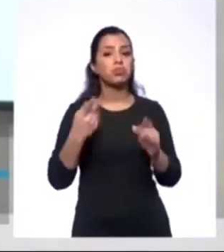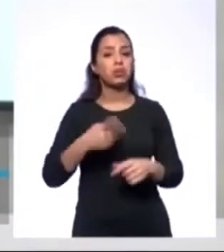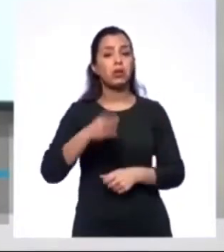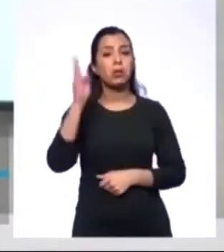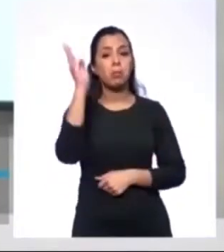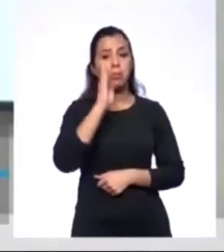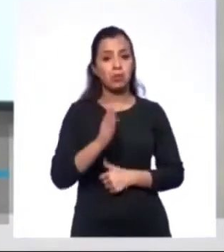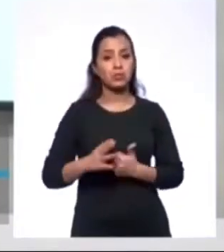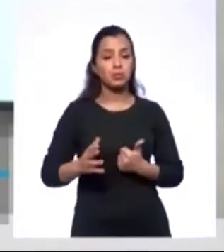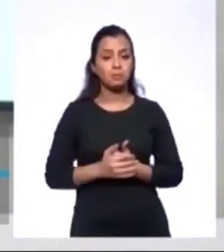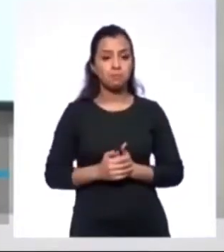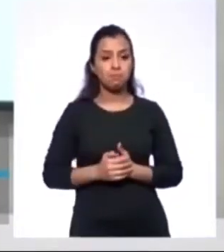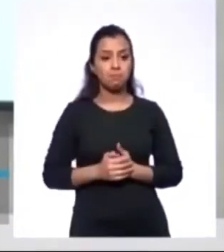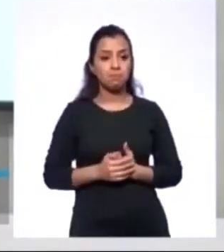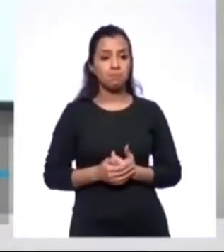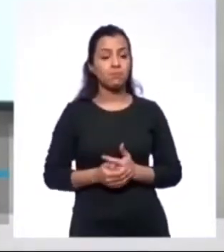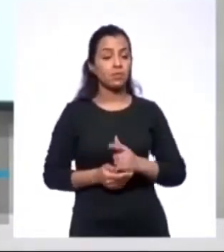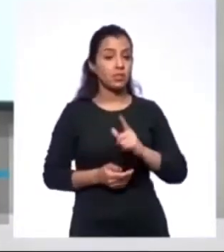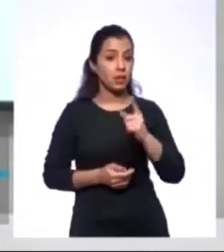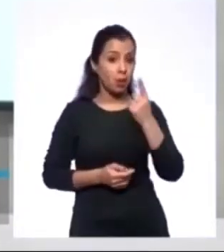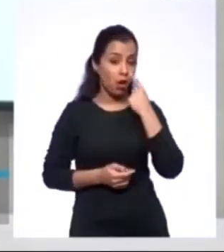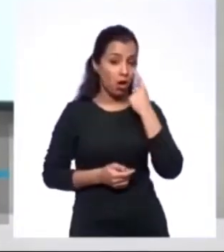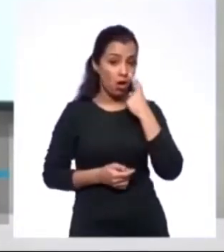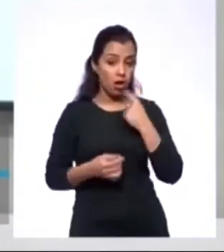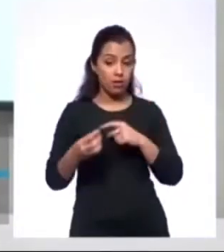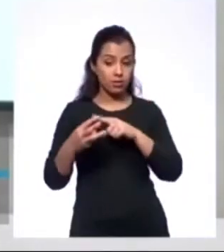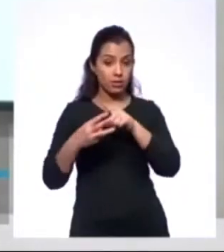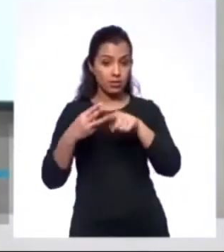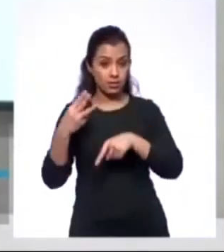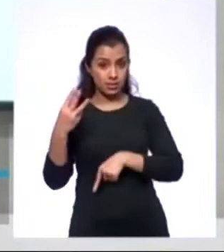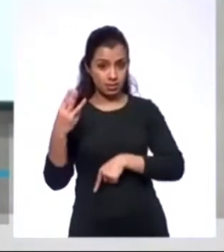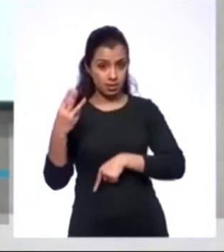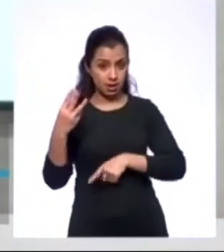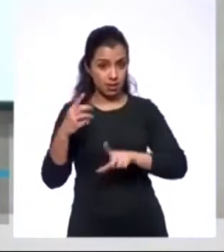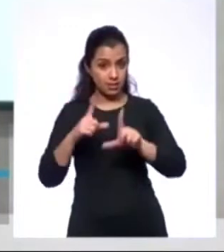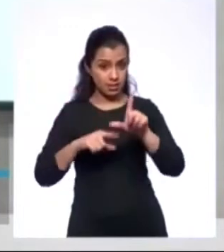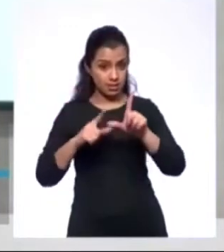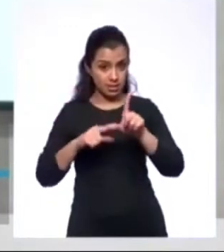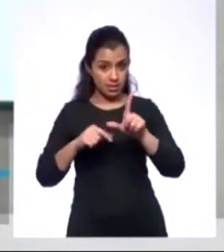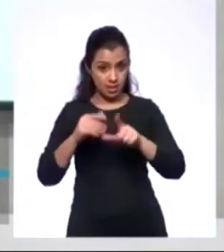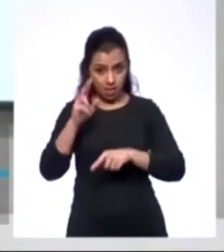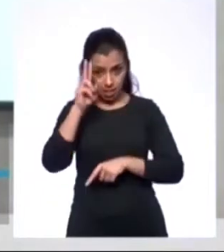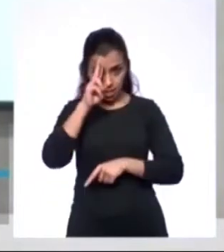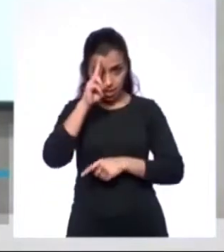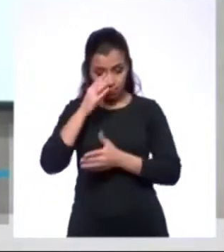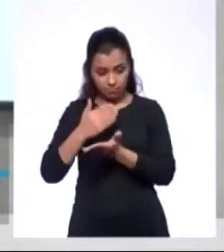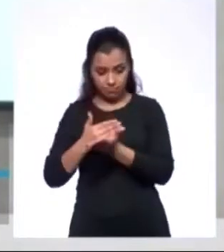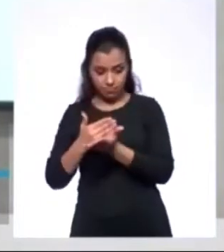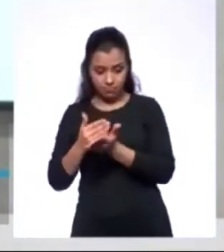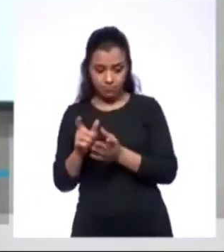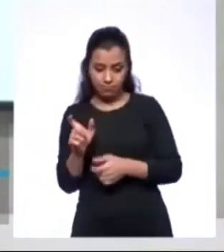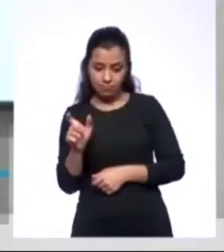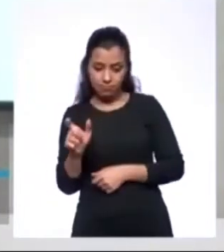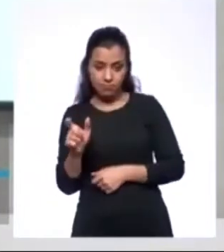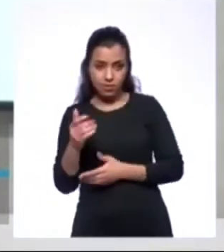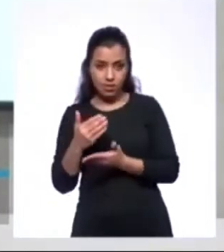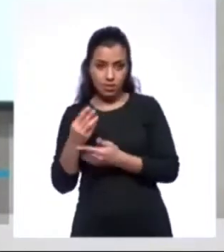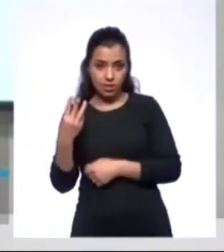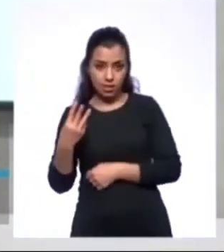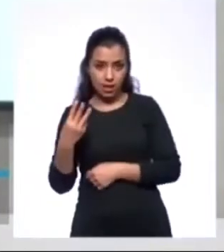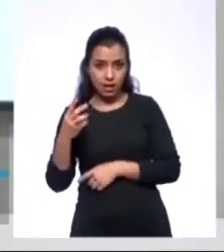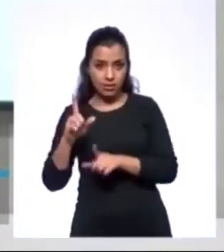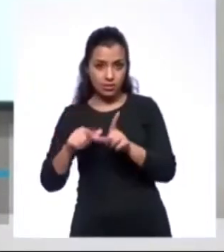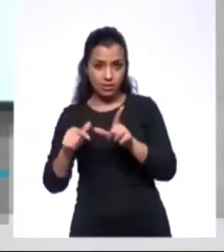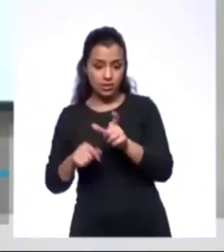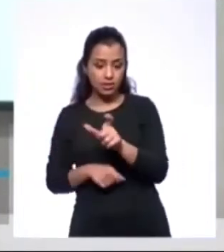ó eu tô considerando que tem o quê três letras no começo e quatro algarismos